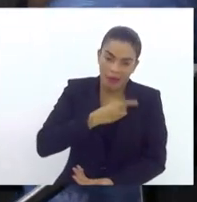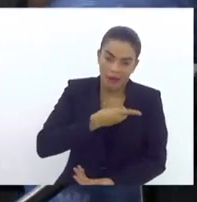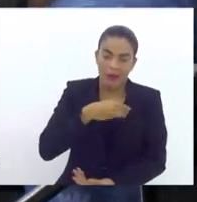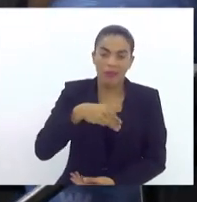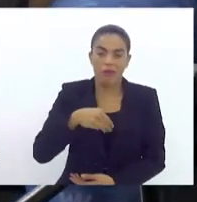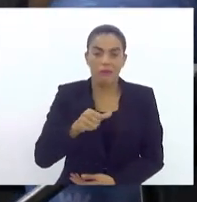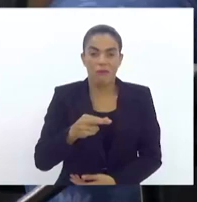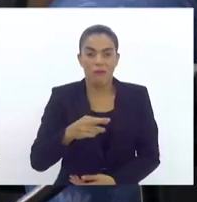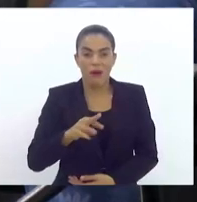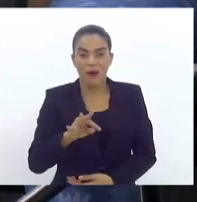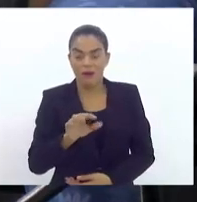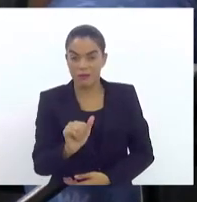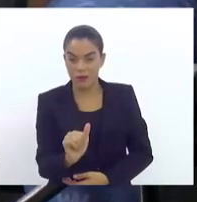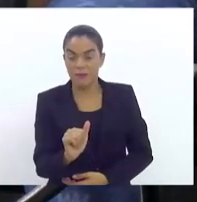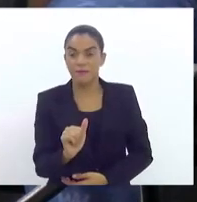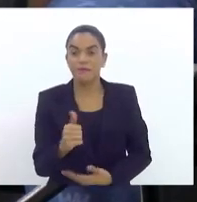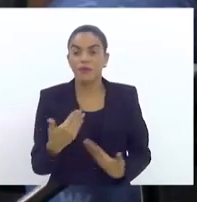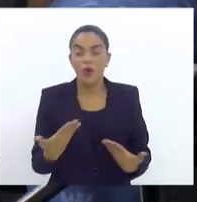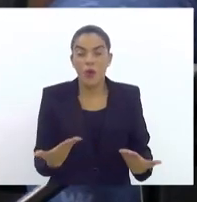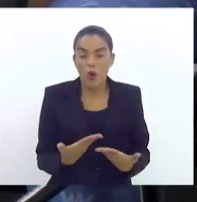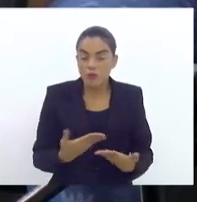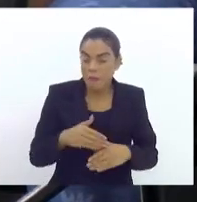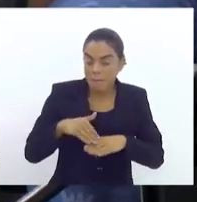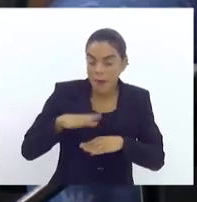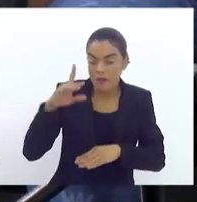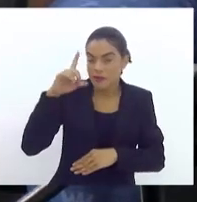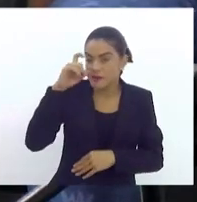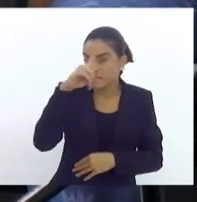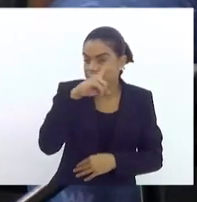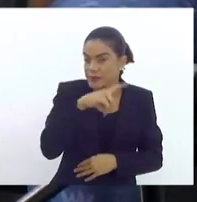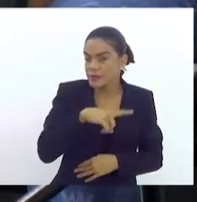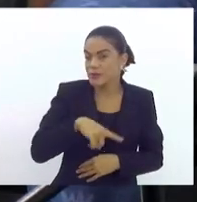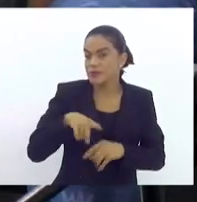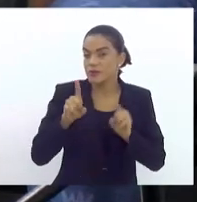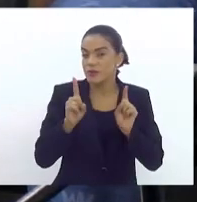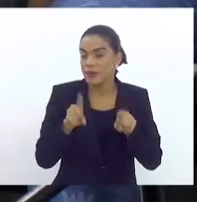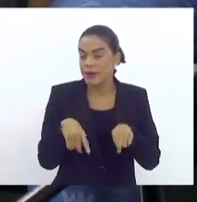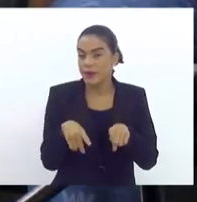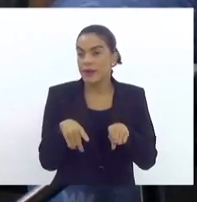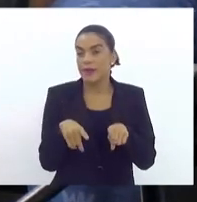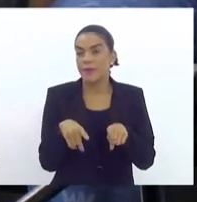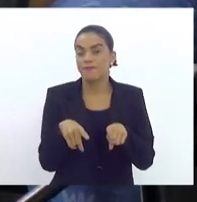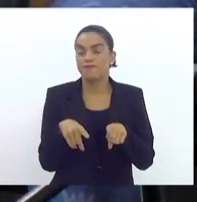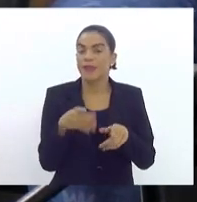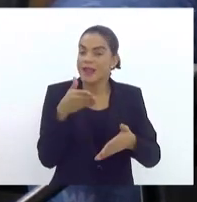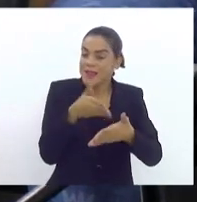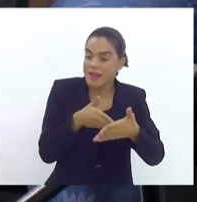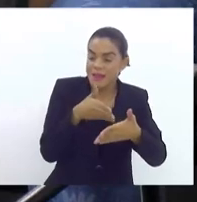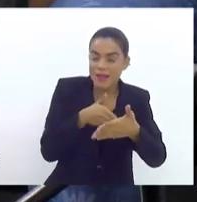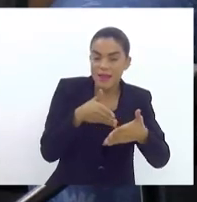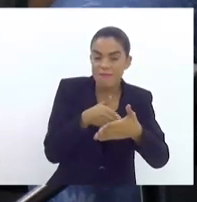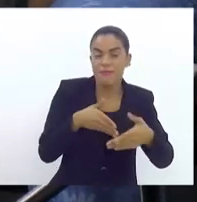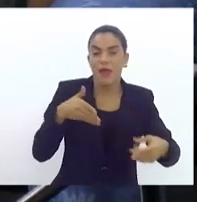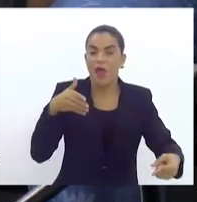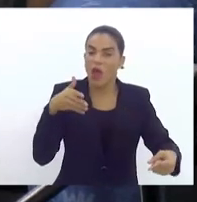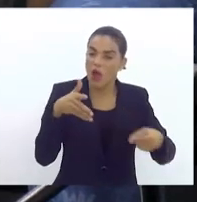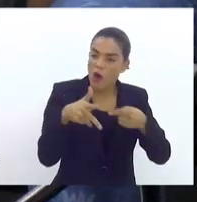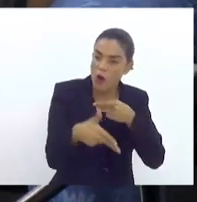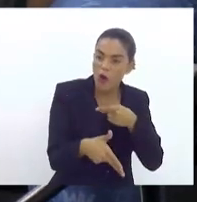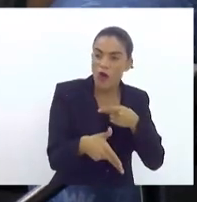um das principais dificuldades hoje em dia é limitar cortar